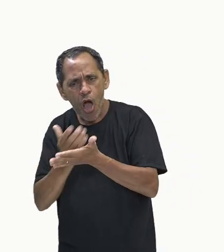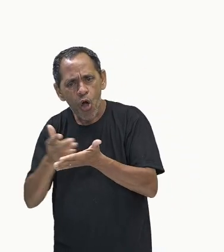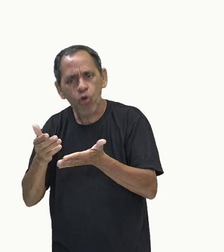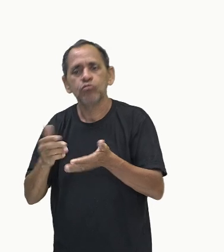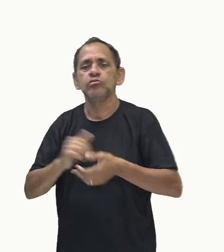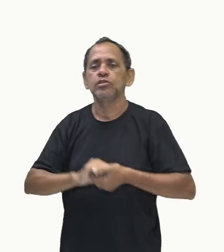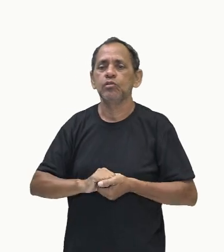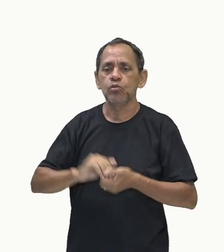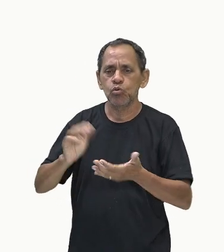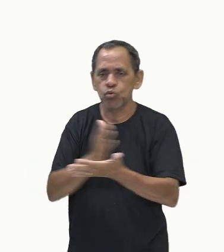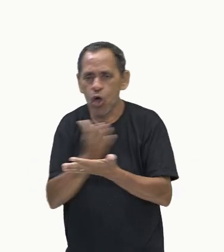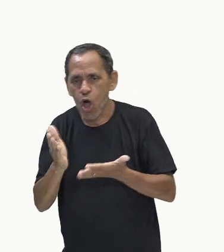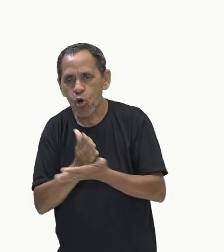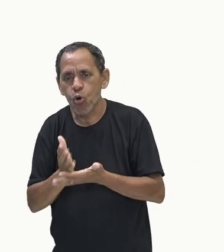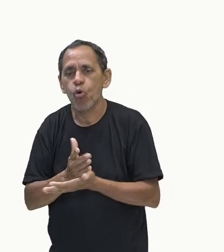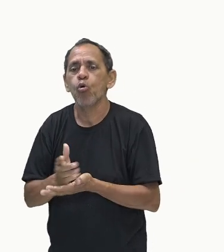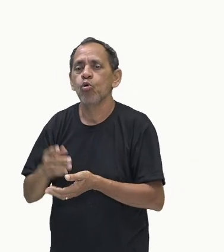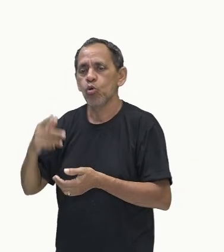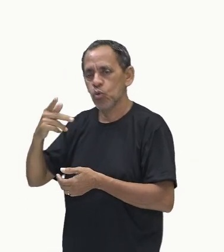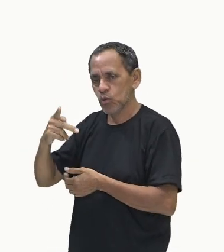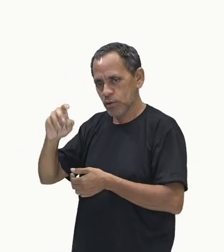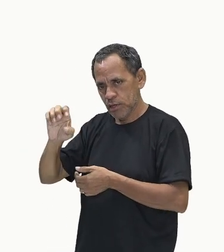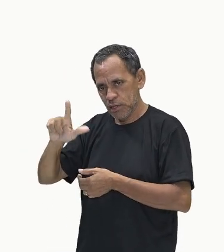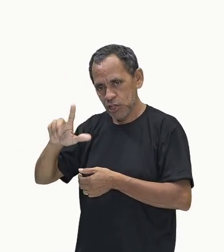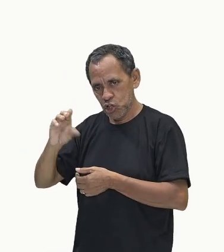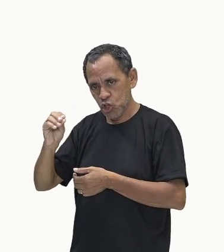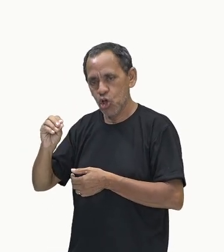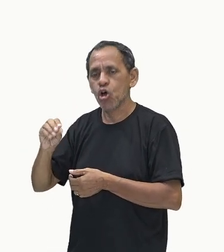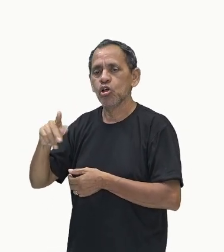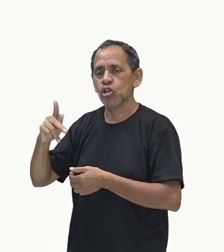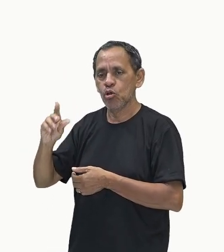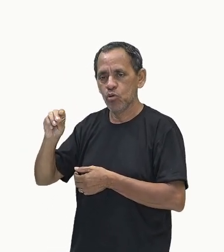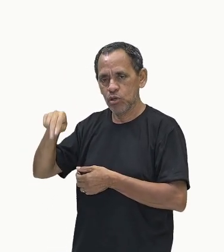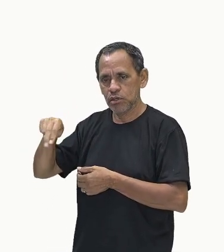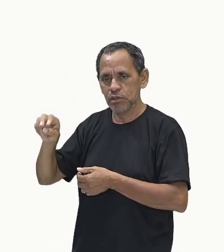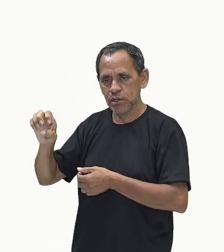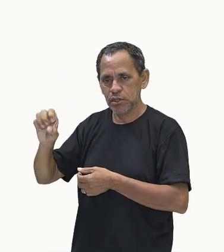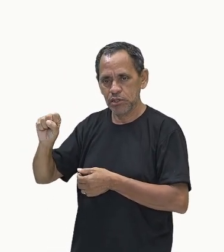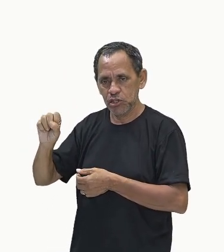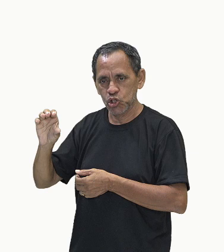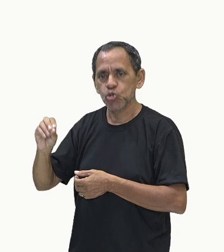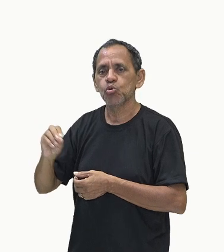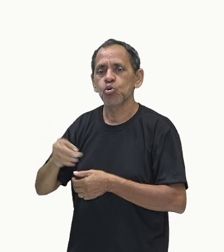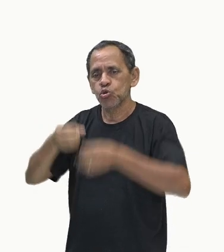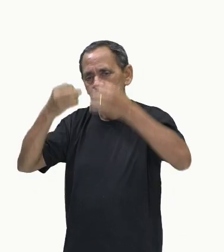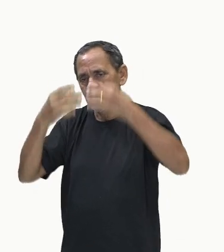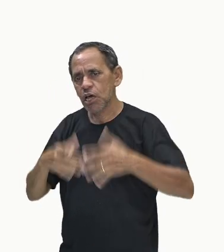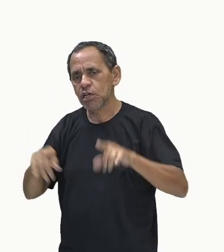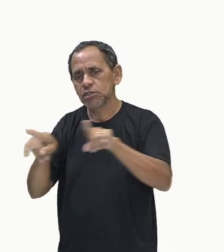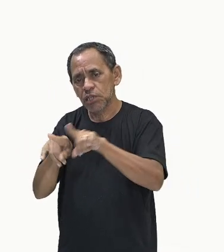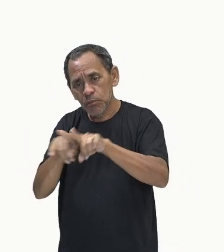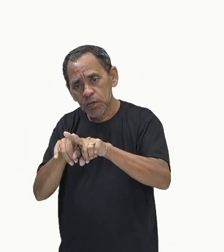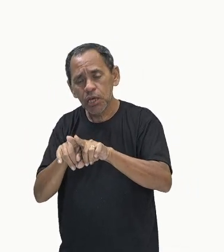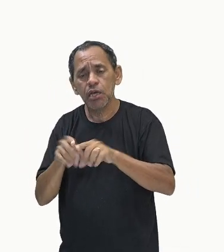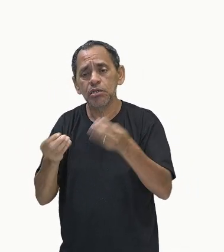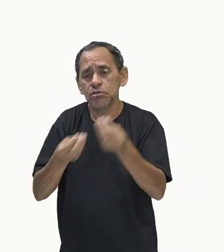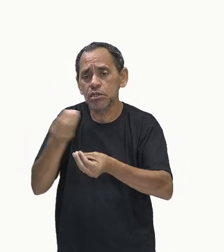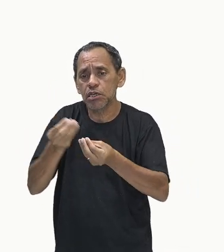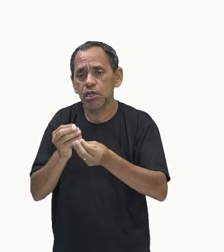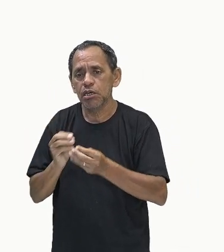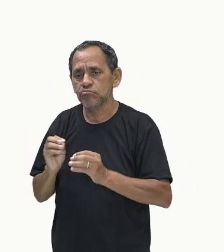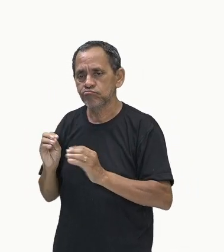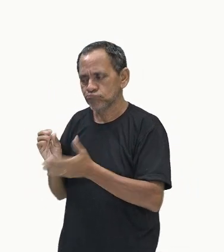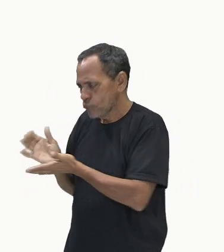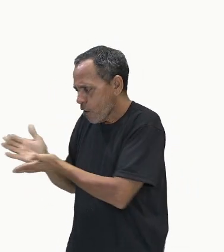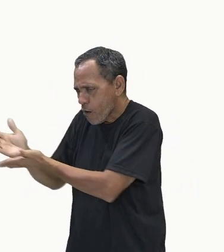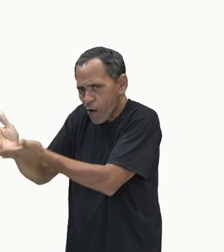também como Liga do Peloponeso, tanto faz. A gente está, então, falando exatamente do quê? Dessa união, então,